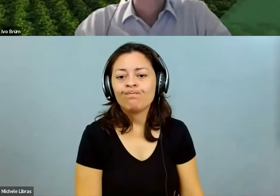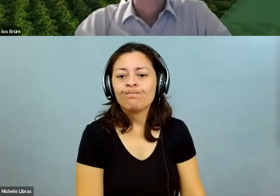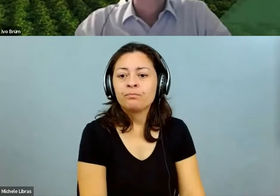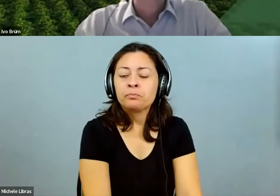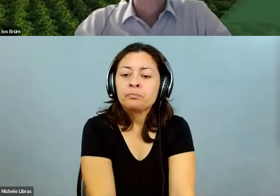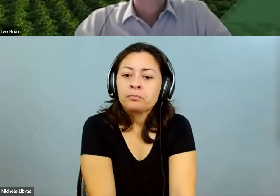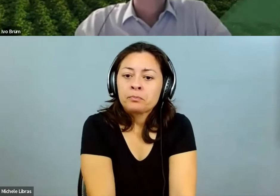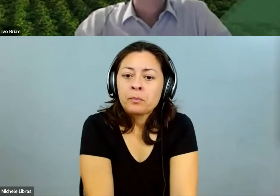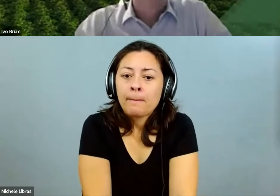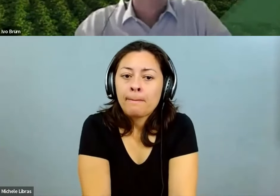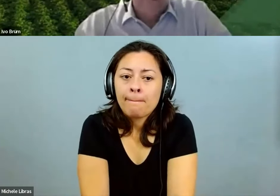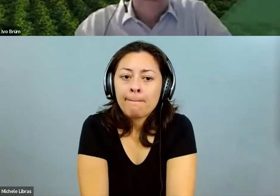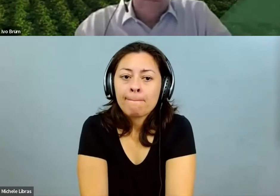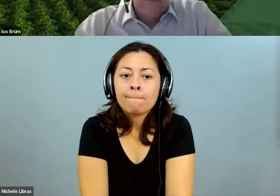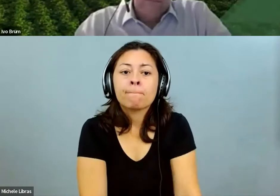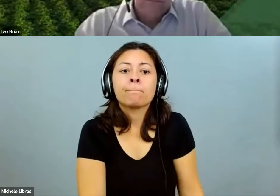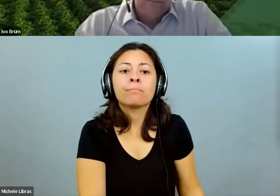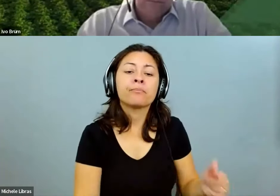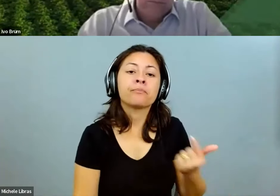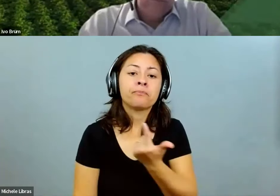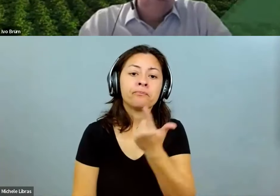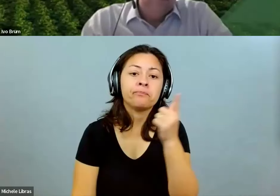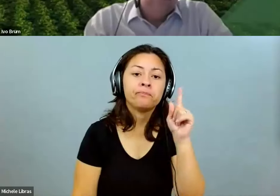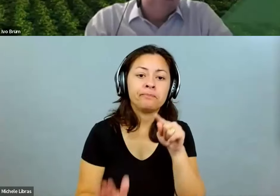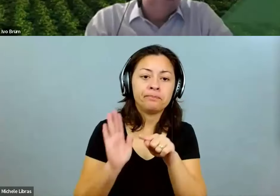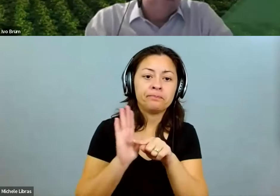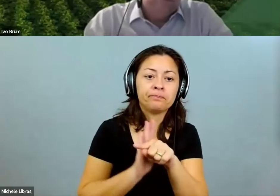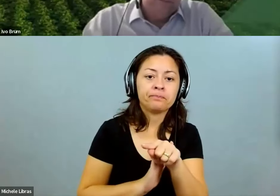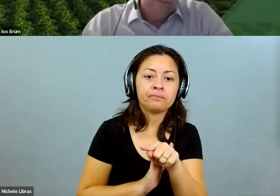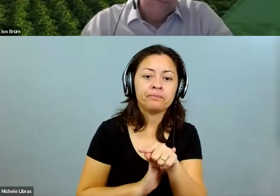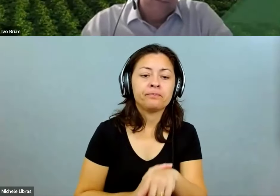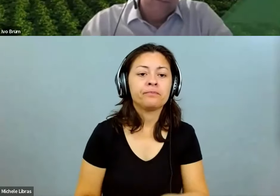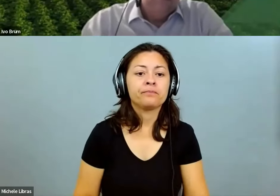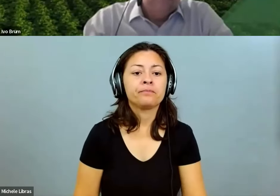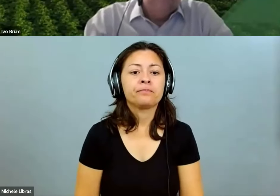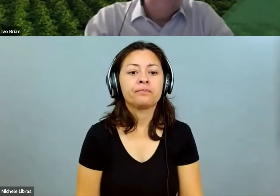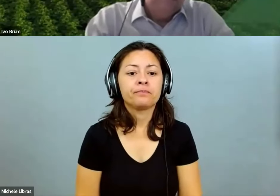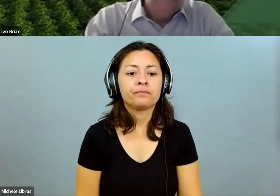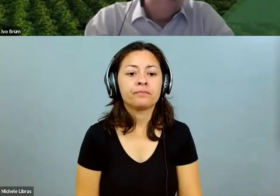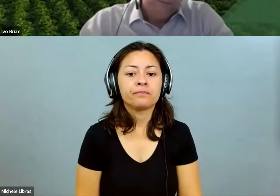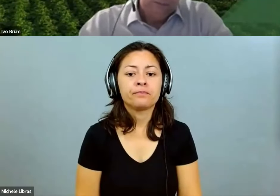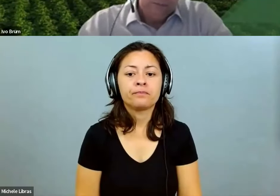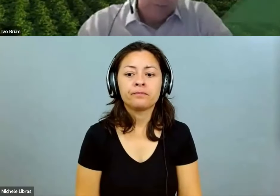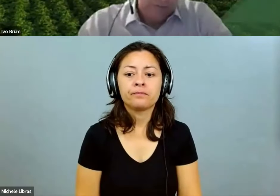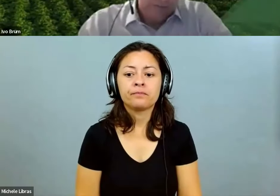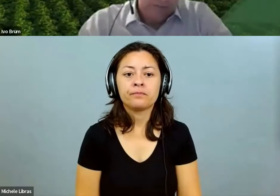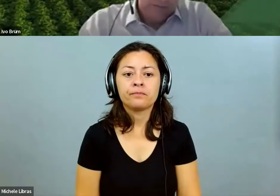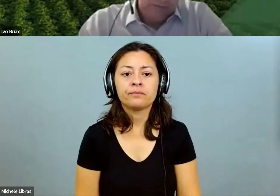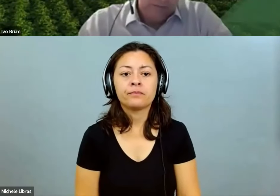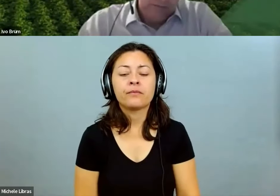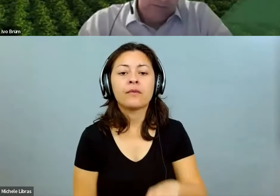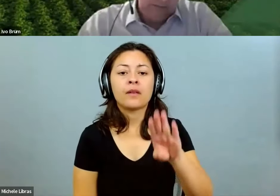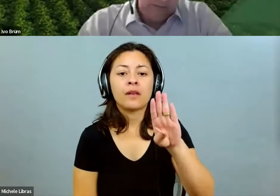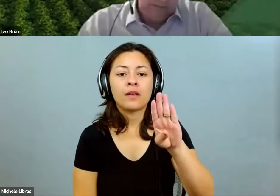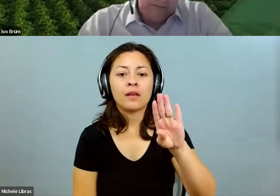umre a nossa próxima pergunta ela vem do Barra do cbank